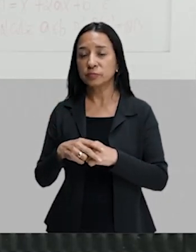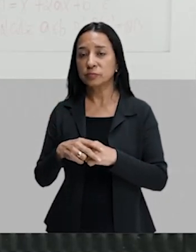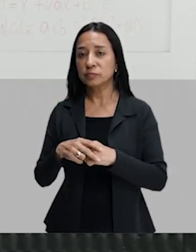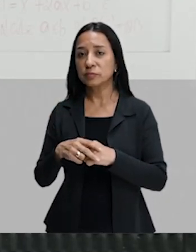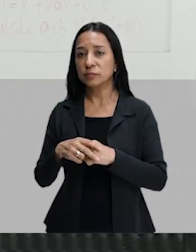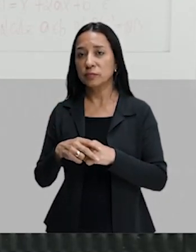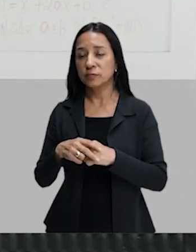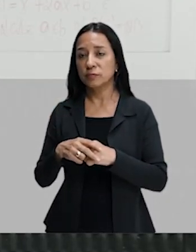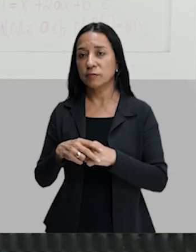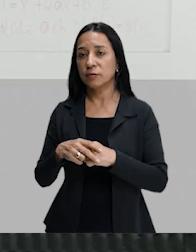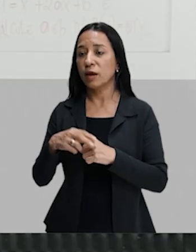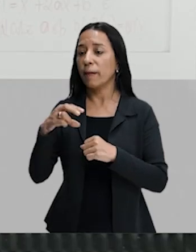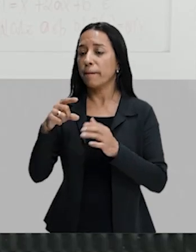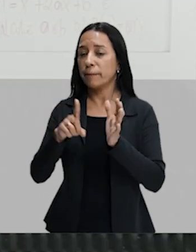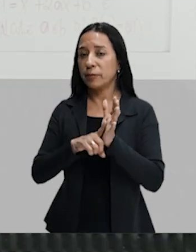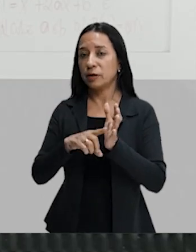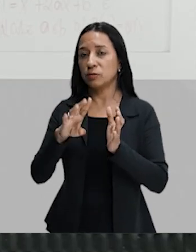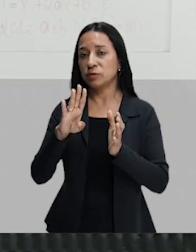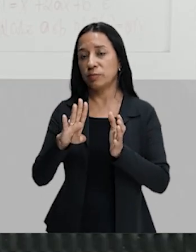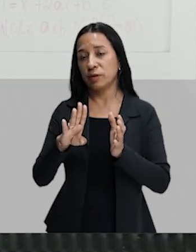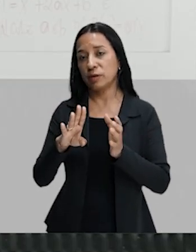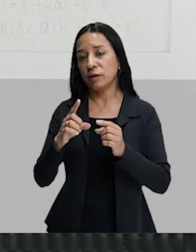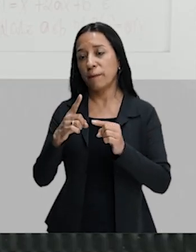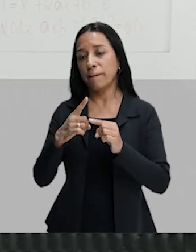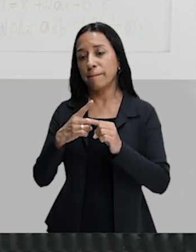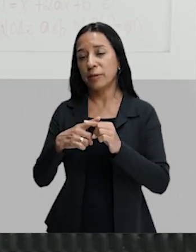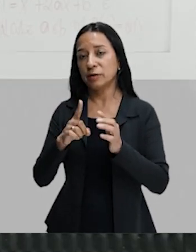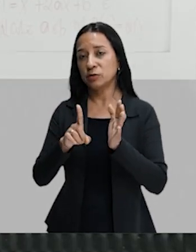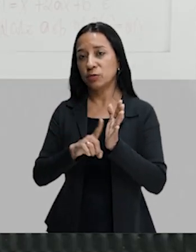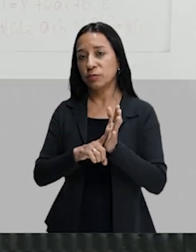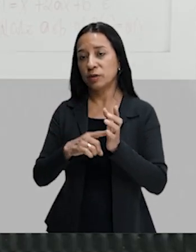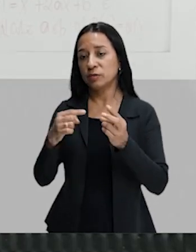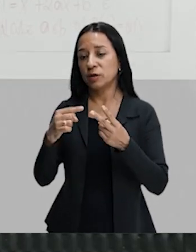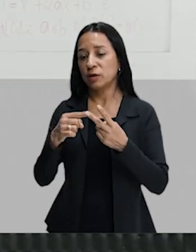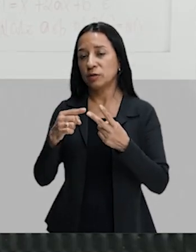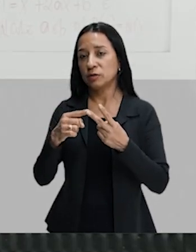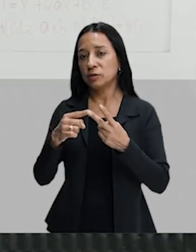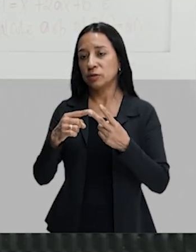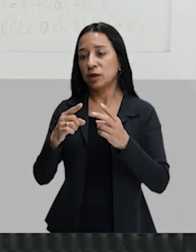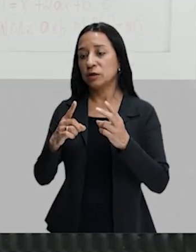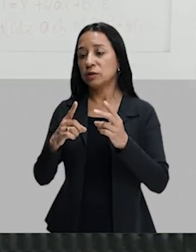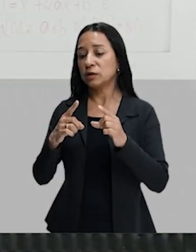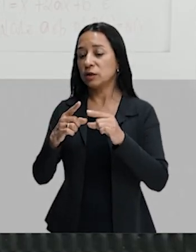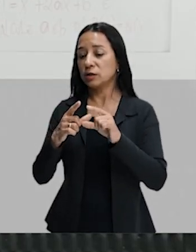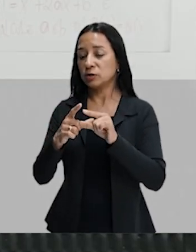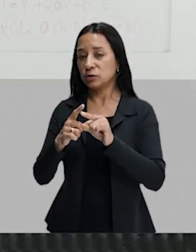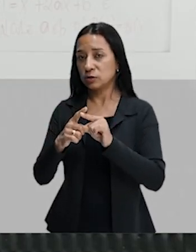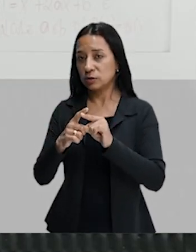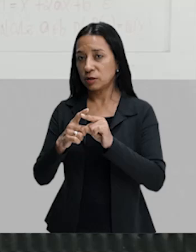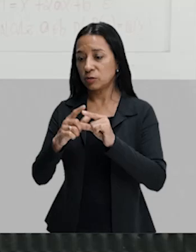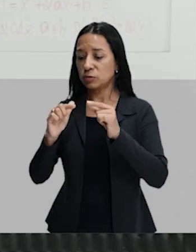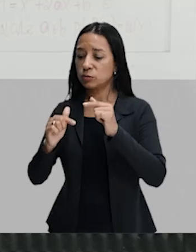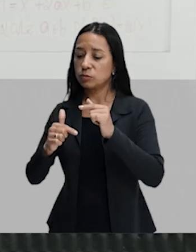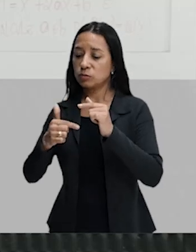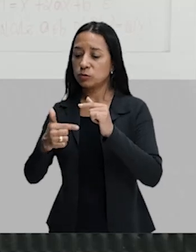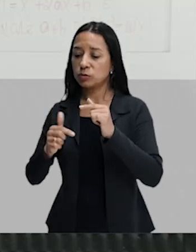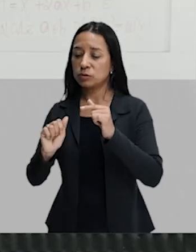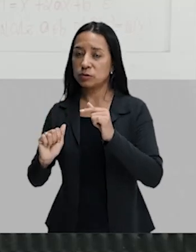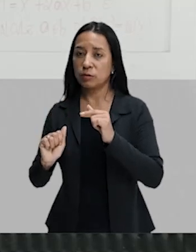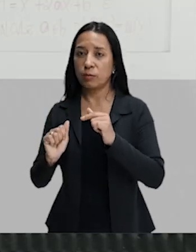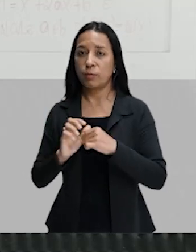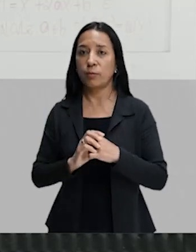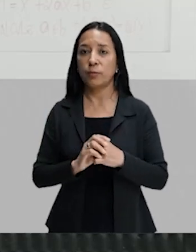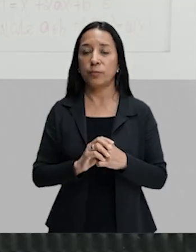de Bhaskara. Menos b mais ou menos raiz quadrada de delta sobre 2a. Então, menos b, o